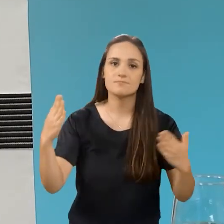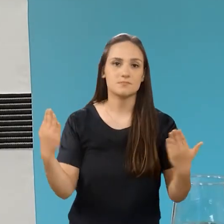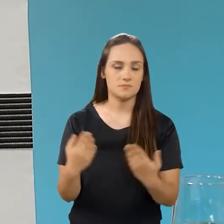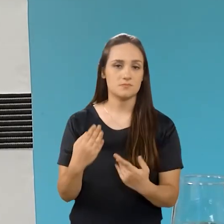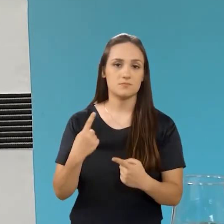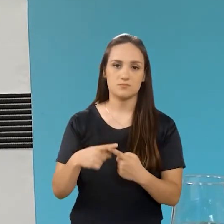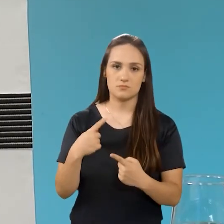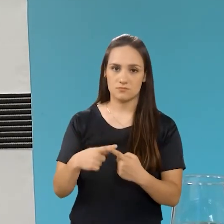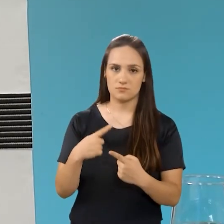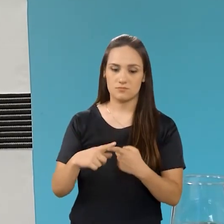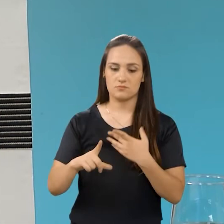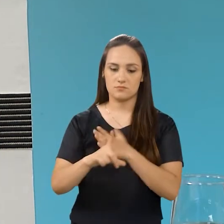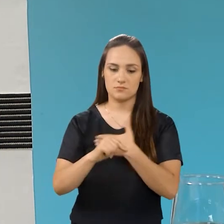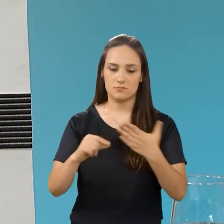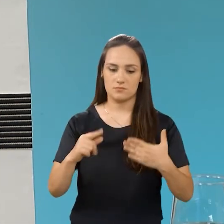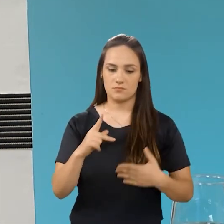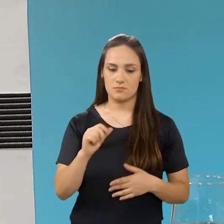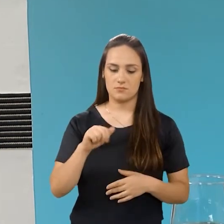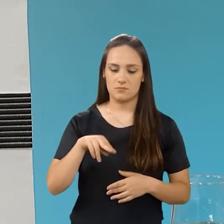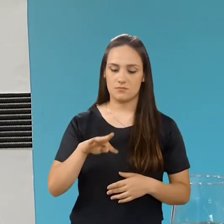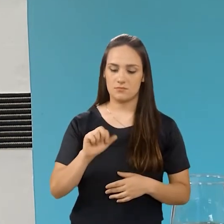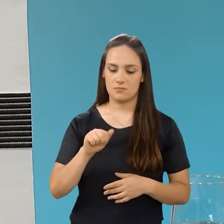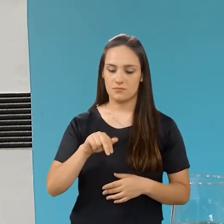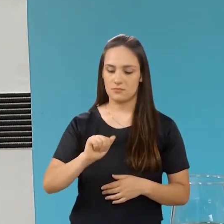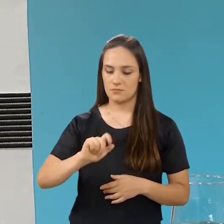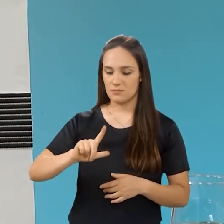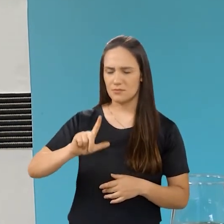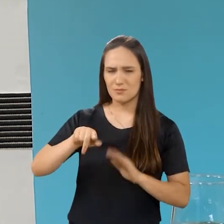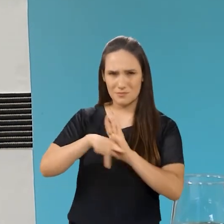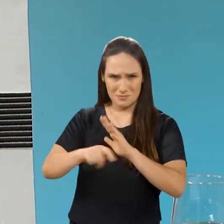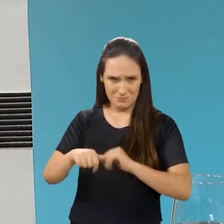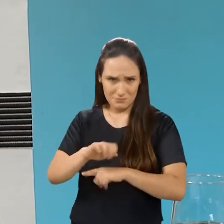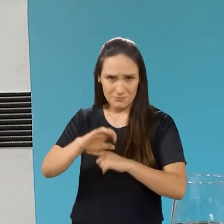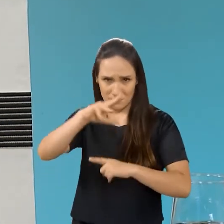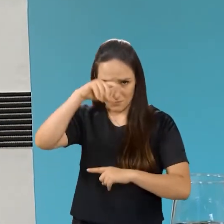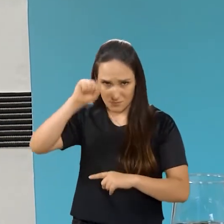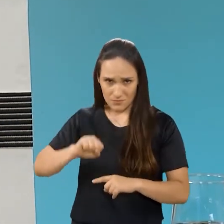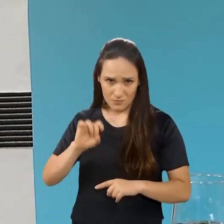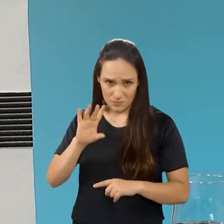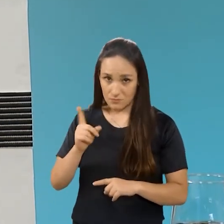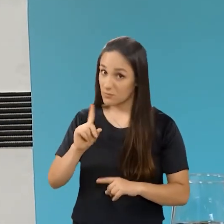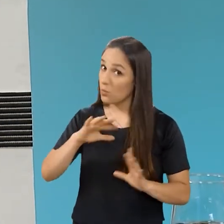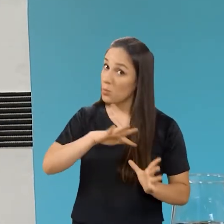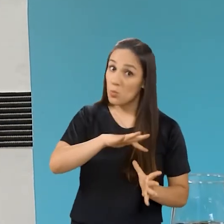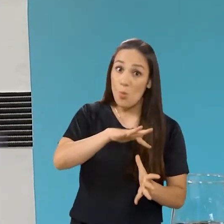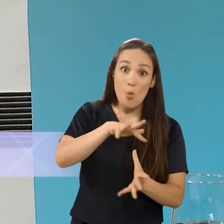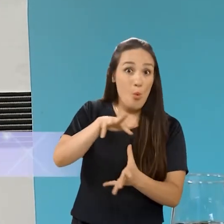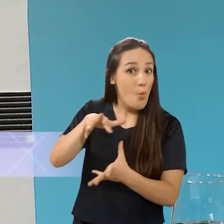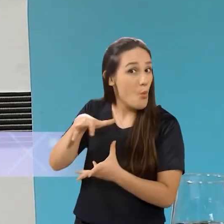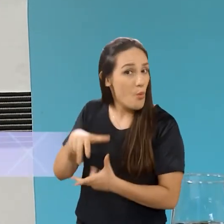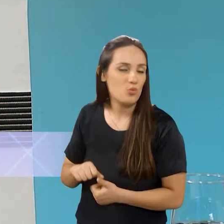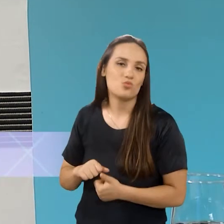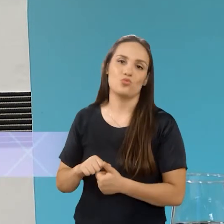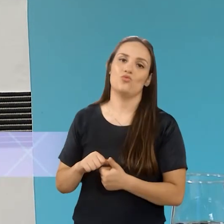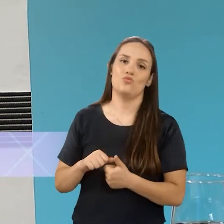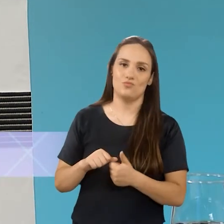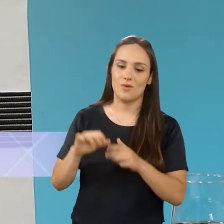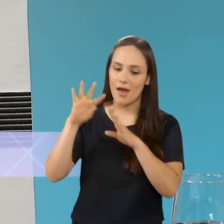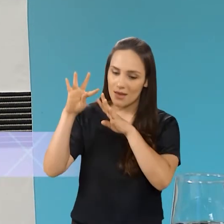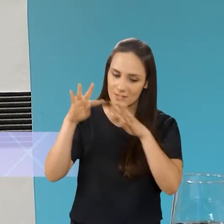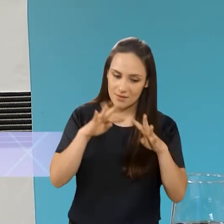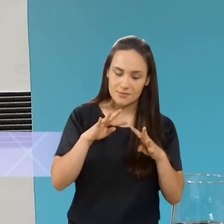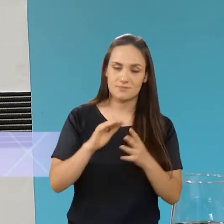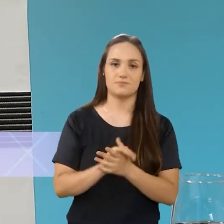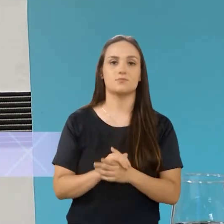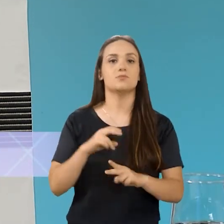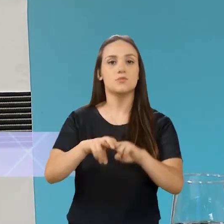o Pantanal não é um patrimônio só do sul-mato-grossense, não é só do Mato Grosso do Sul, é um patrimônio mundial. Então, todo o esforço do governo